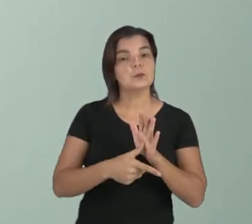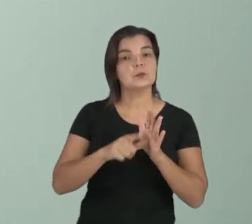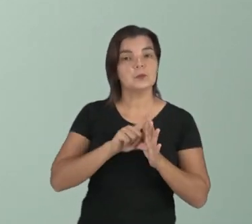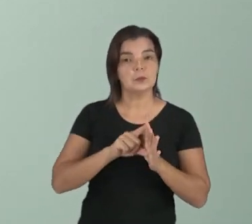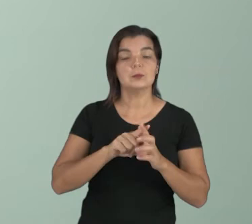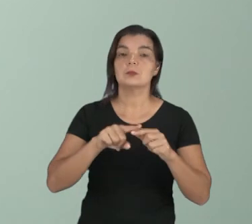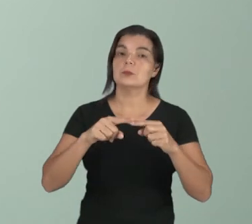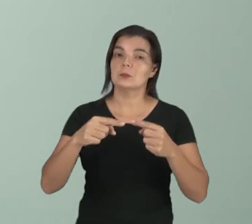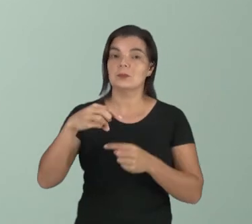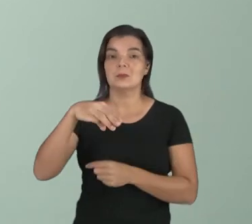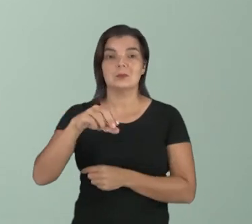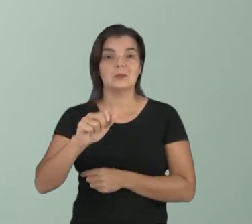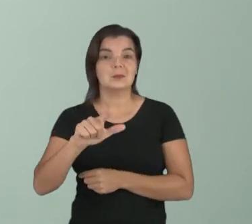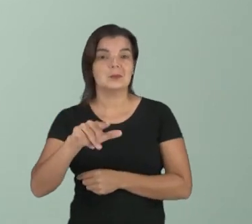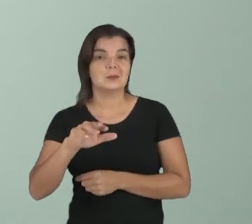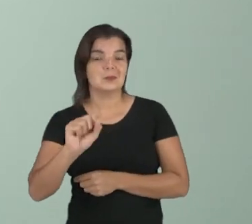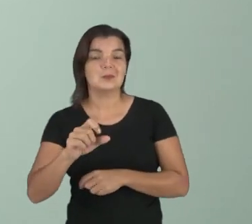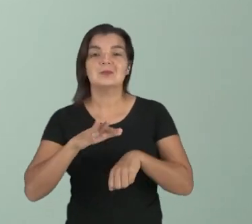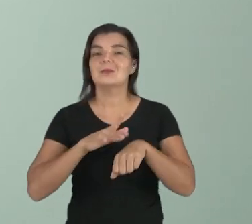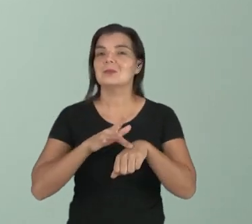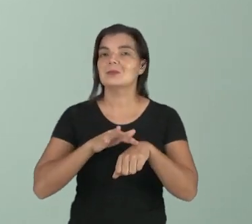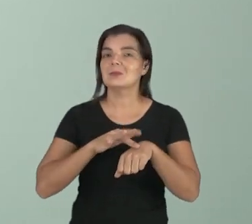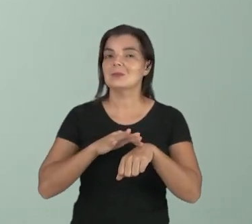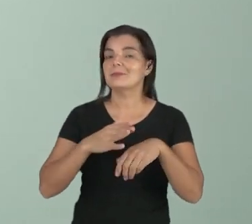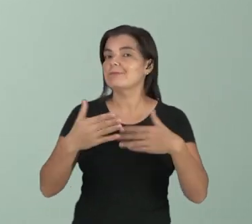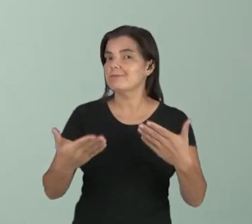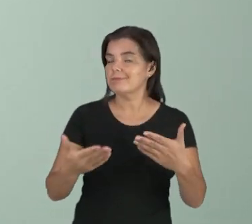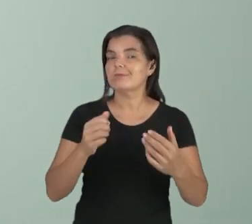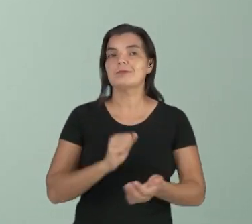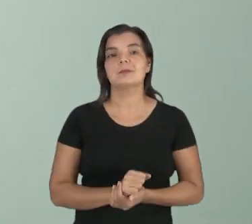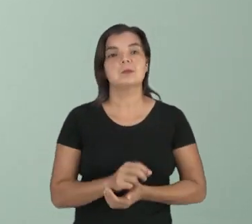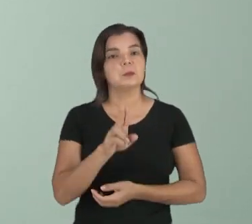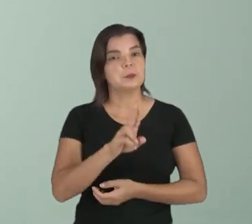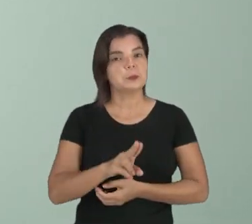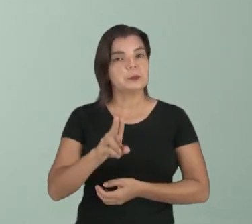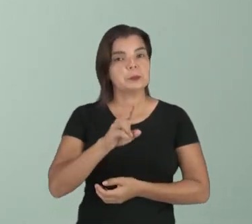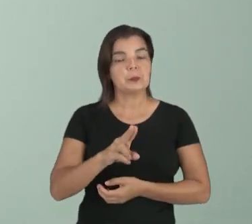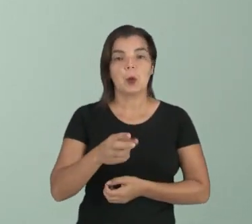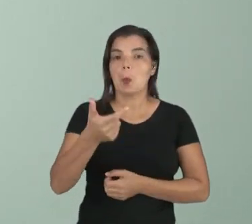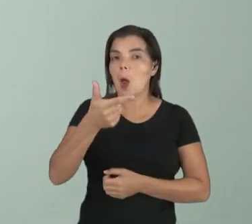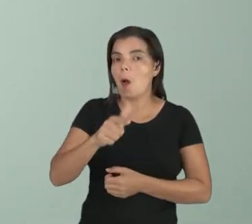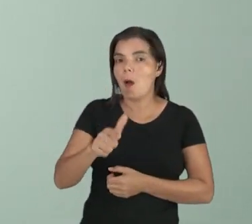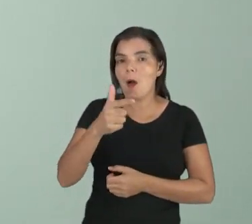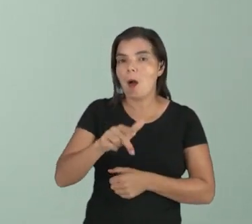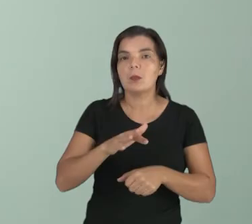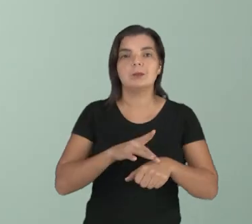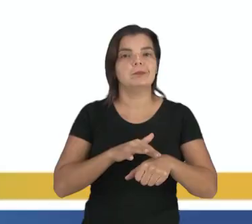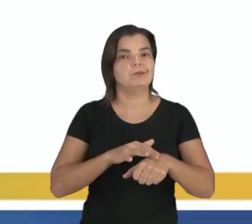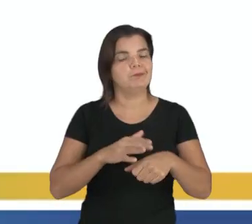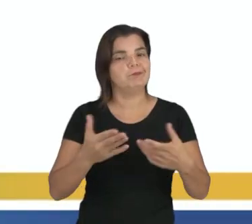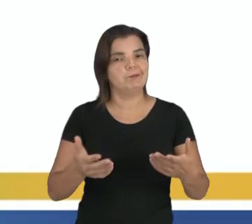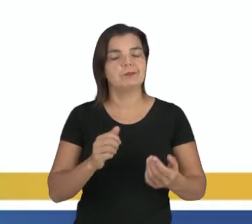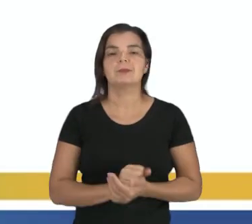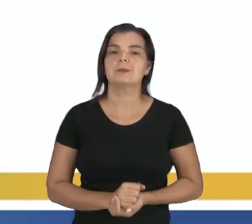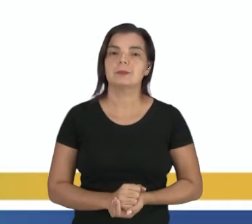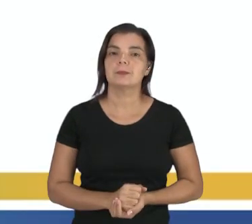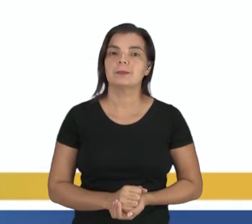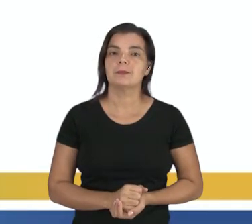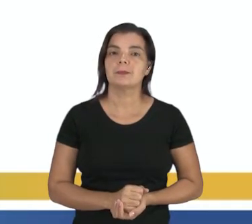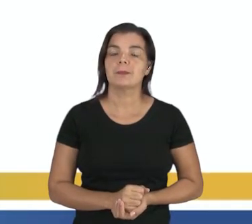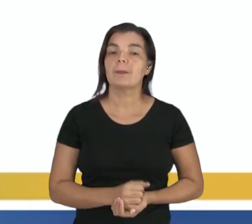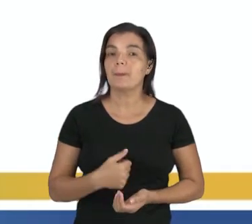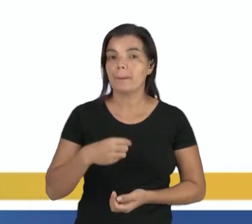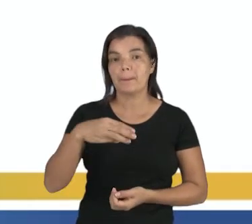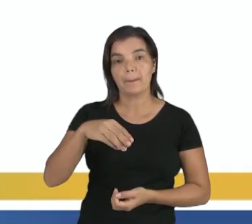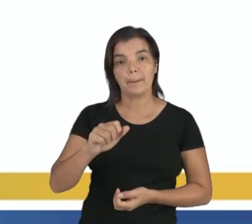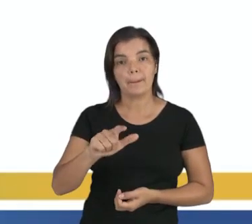anterior, males, da doença. Então, cujos foi usado para não repetir doença. Essa é a doença.